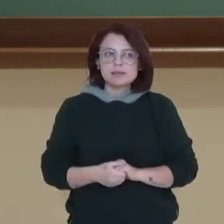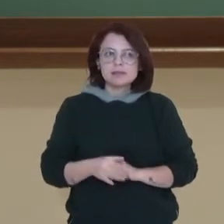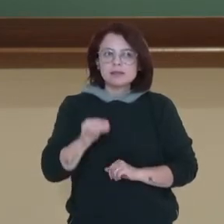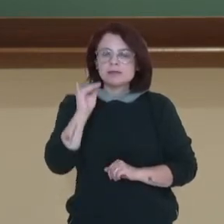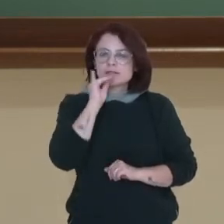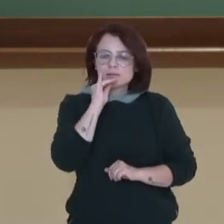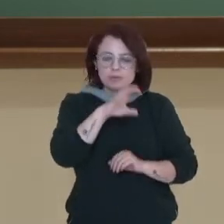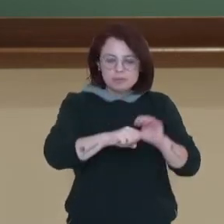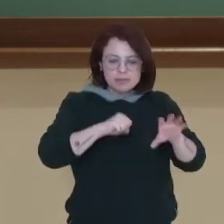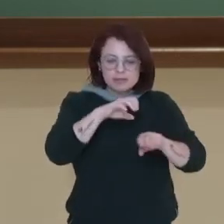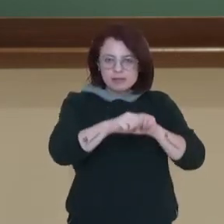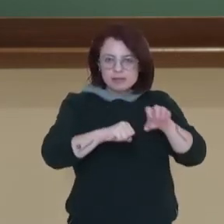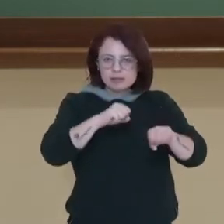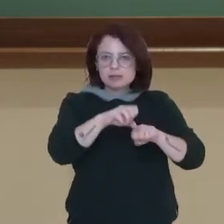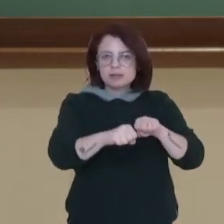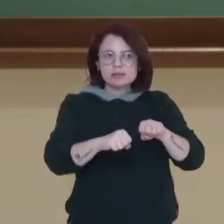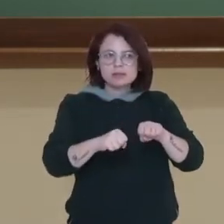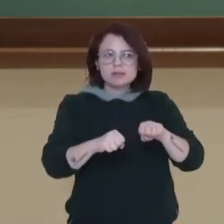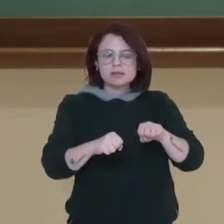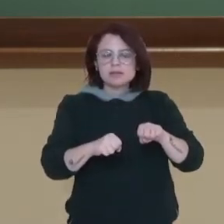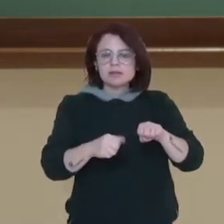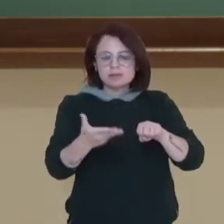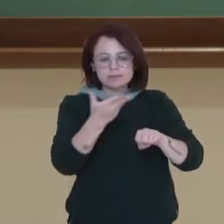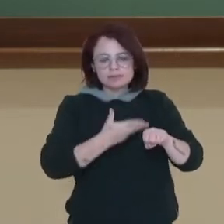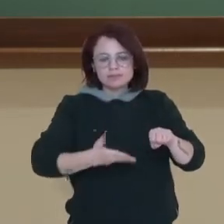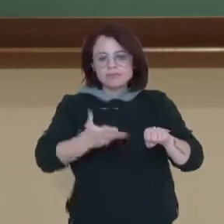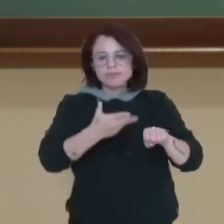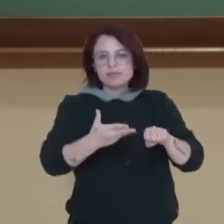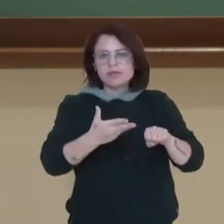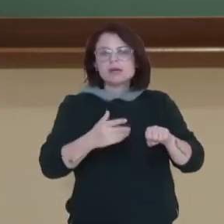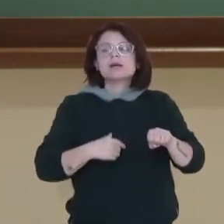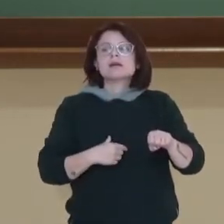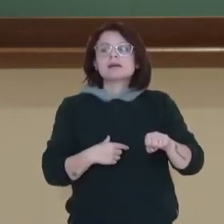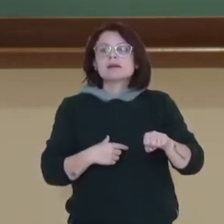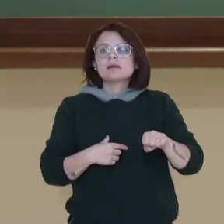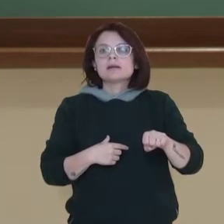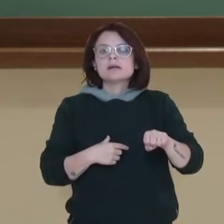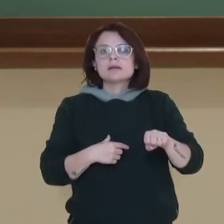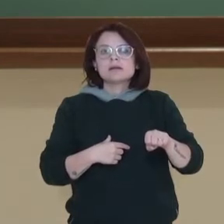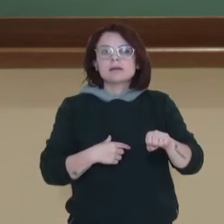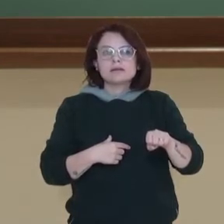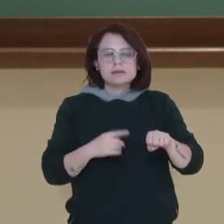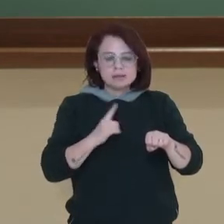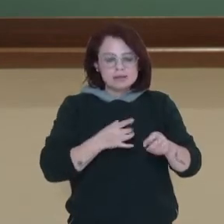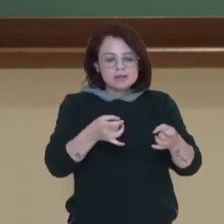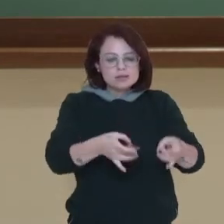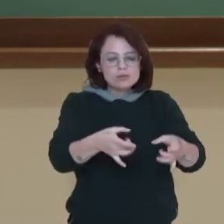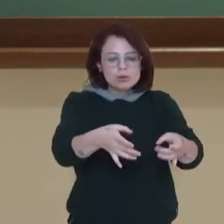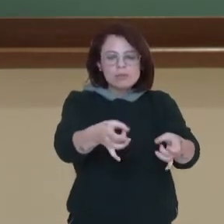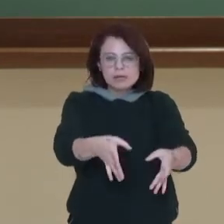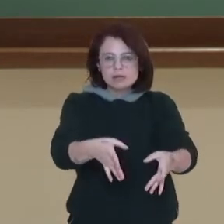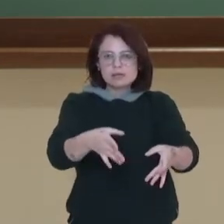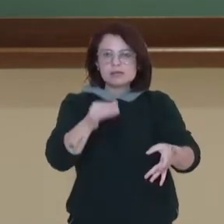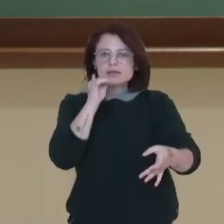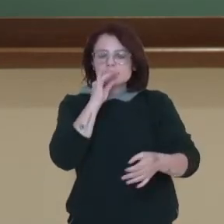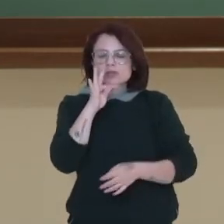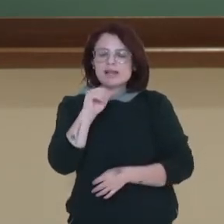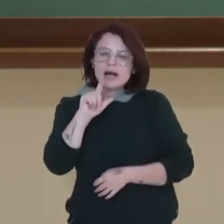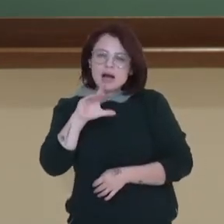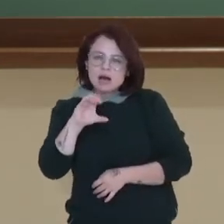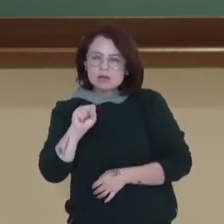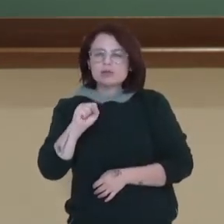feita a colheita daqueles, né, alimentos que foram colhidos e vai ficar um resto vegetal ali, né, talos,